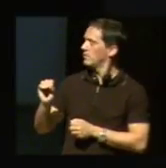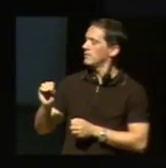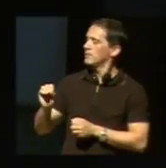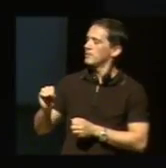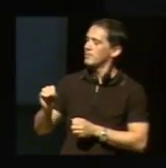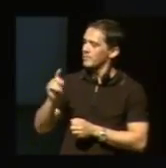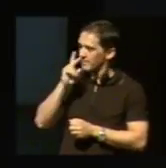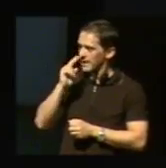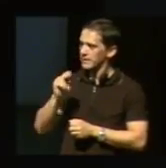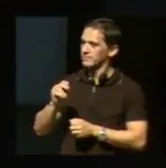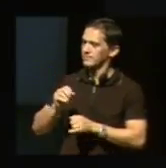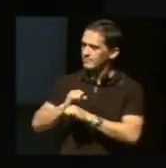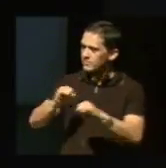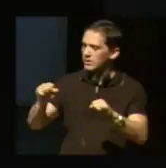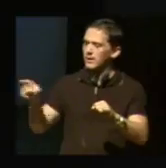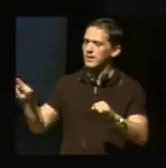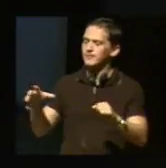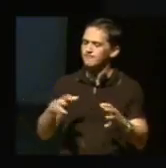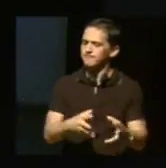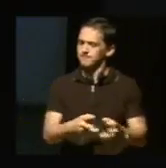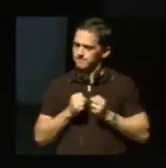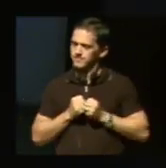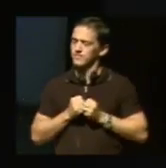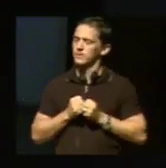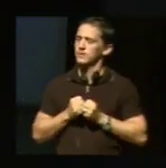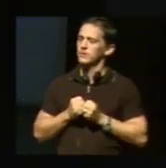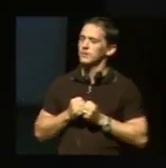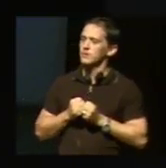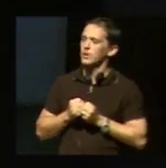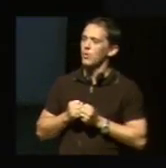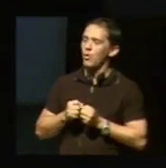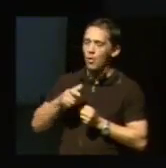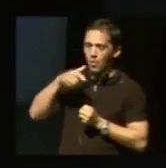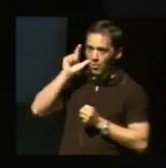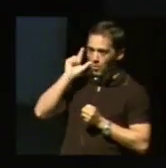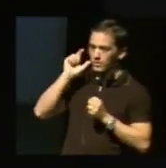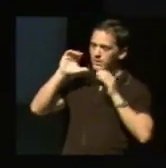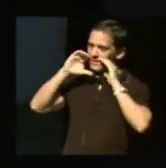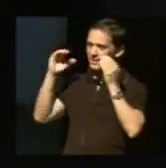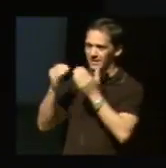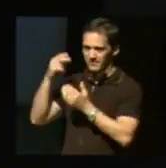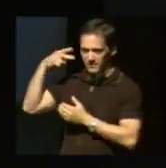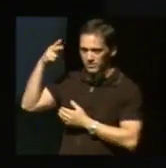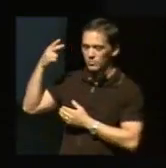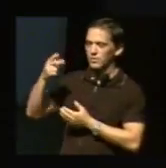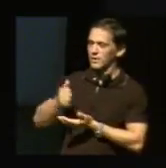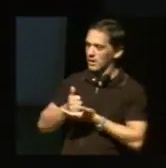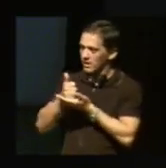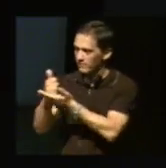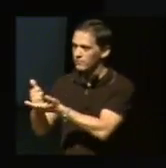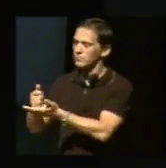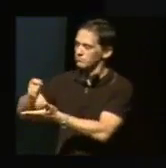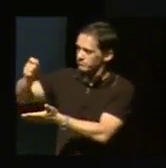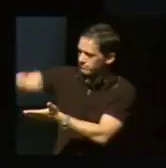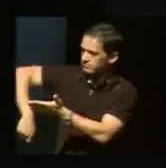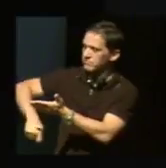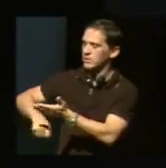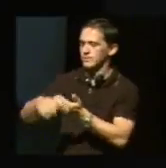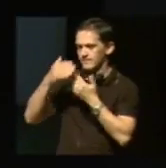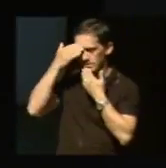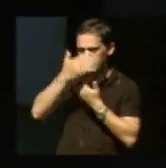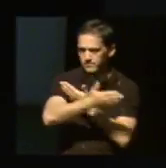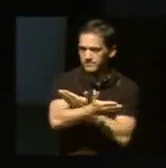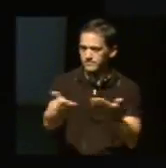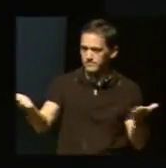e conseguiram ontem levar a Câmara de Vereadores e aprovar esse programa. Então, quero agradecer a todos